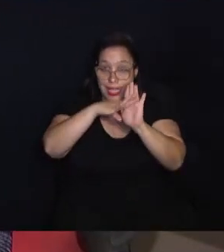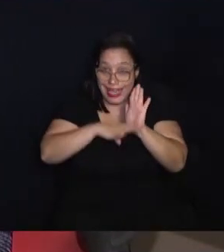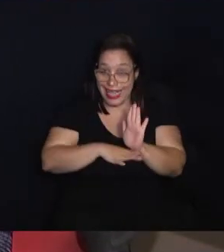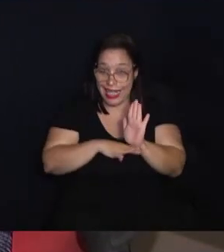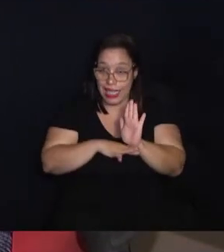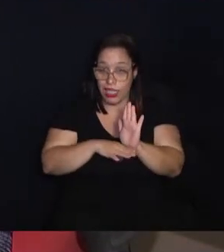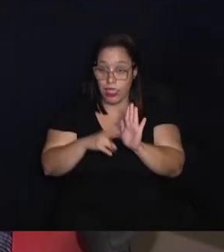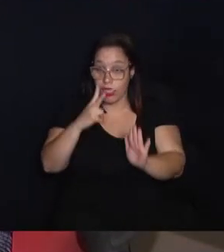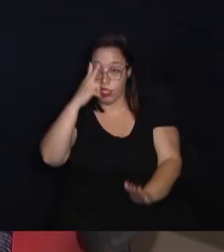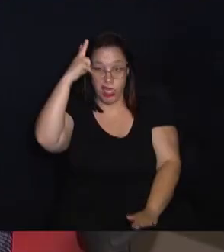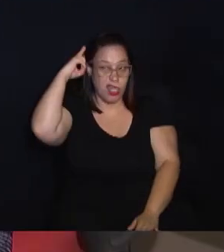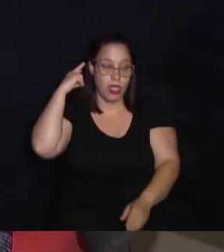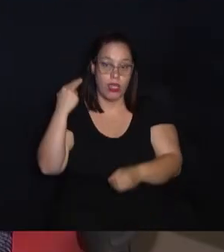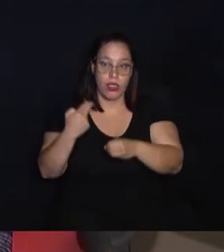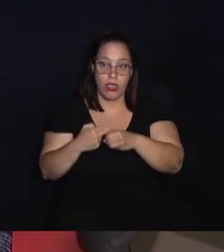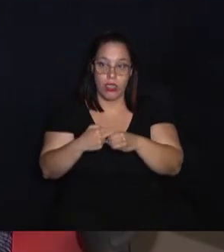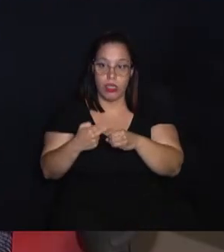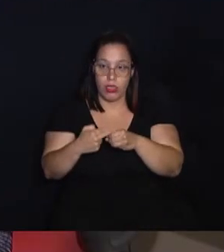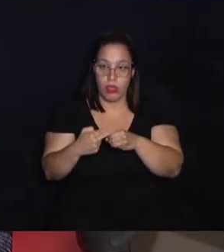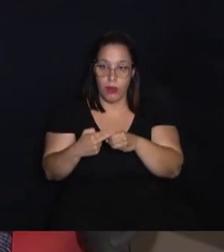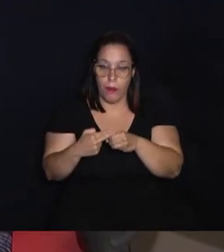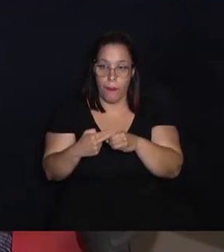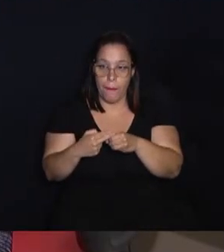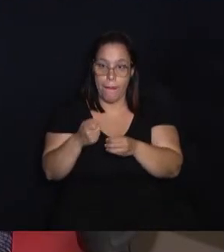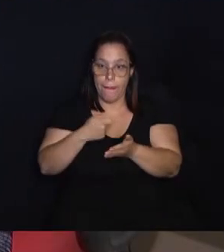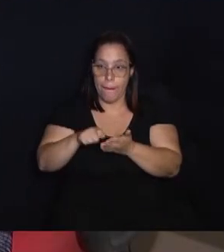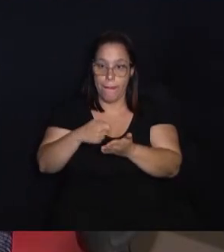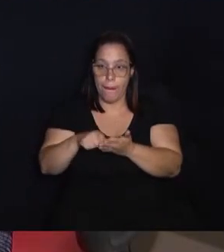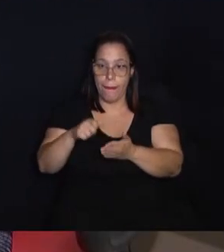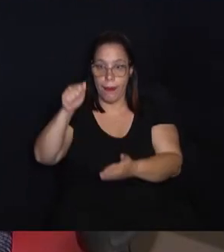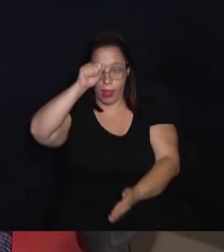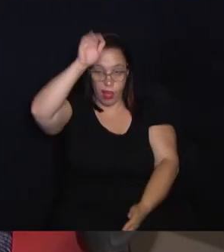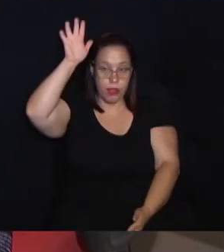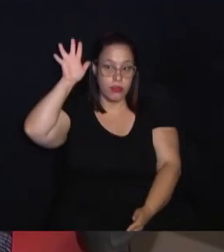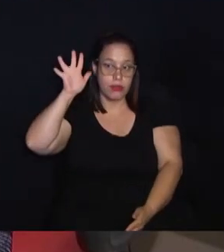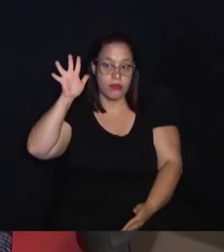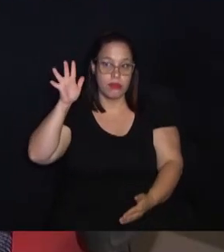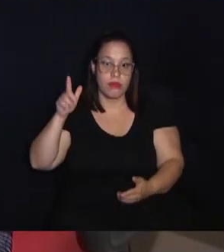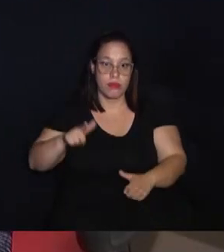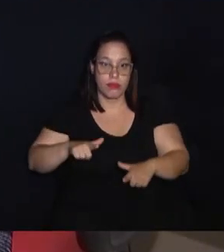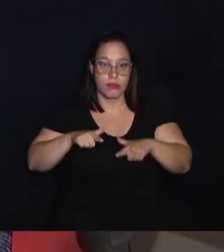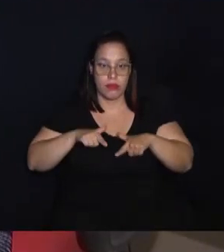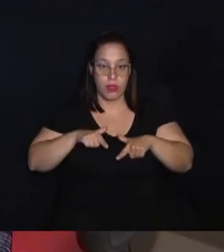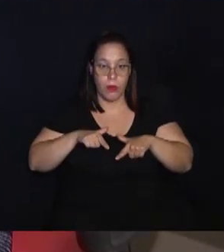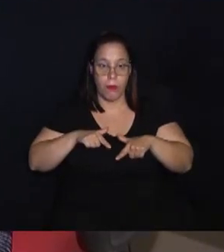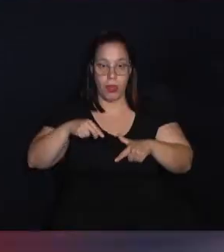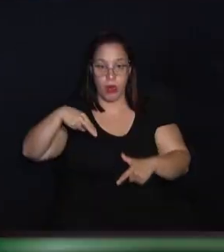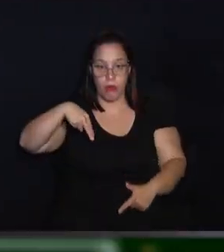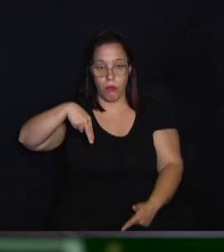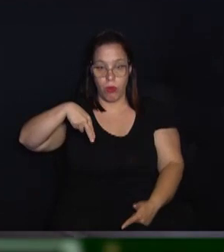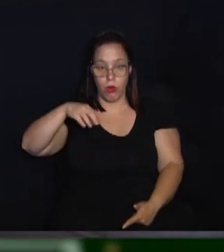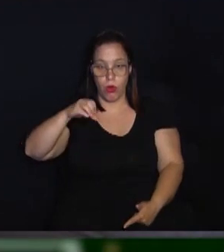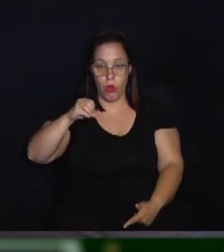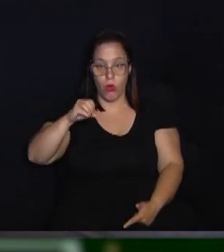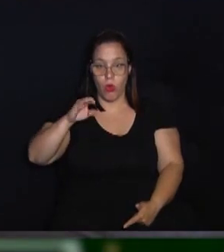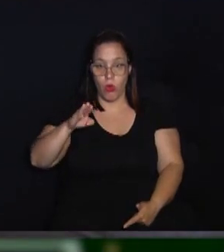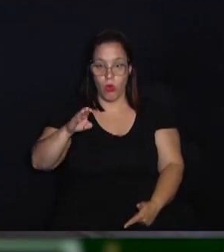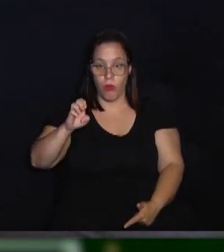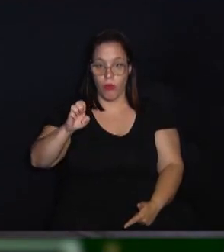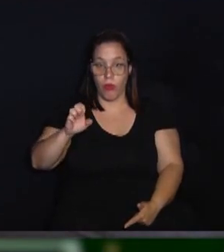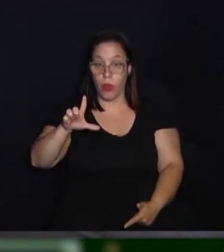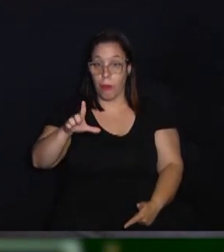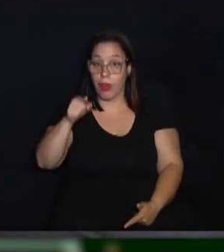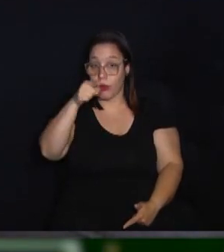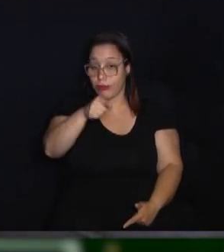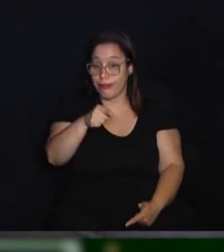do vestibular da Unicamp, que é de um escritor africano que ganhou nada menos que o Prêmio Nobel da Literatura, não é? O Abdul-Razak